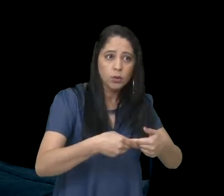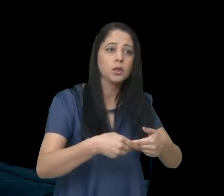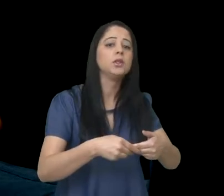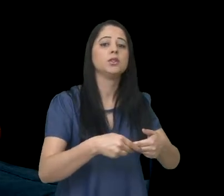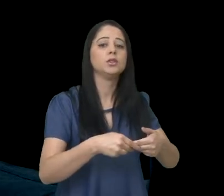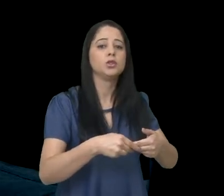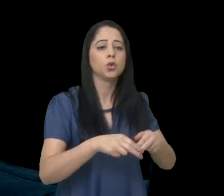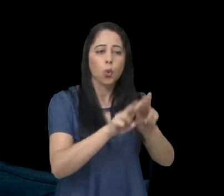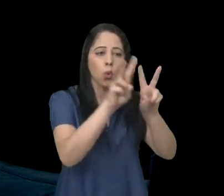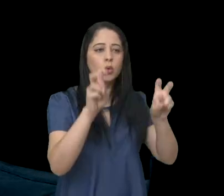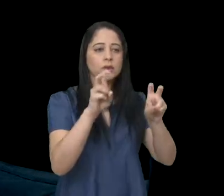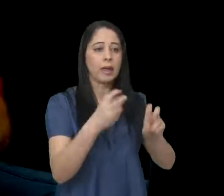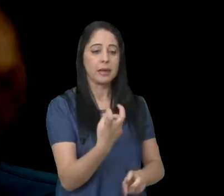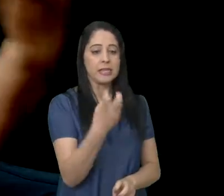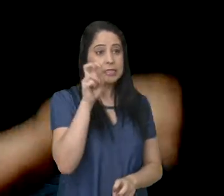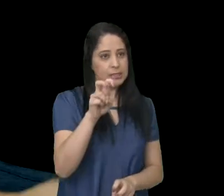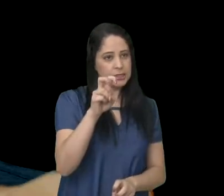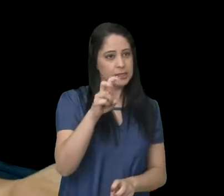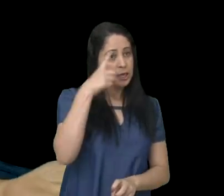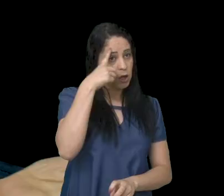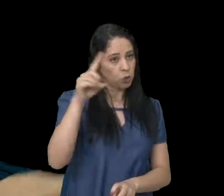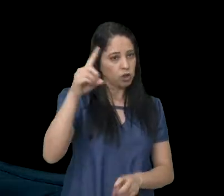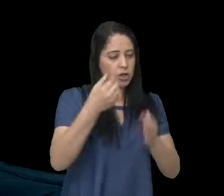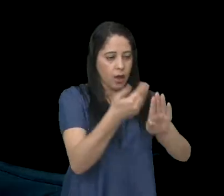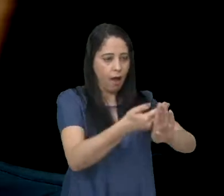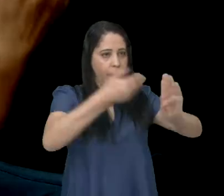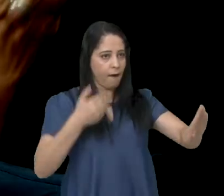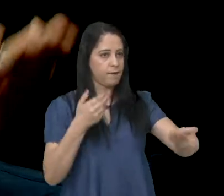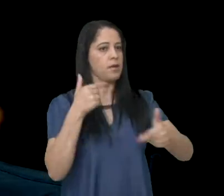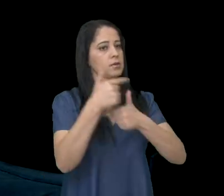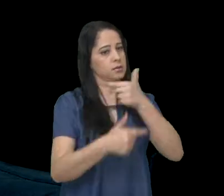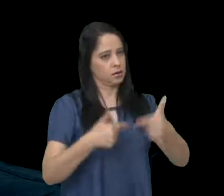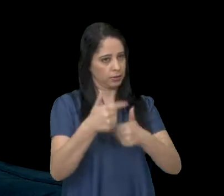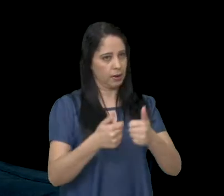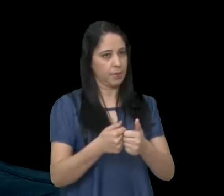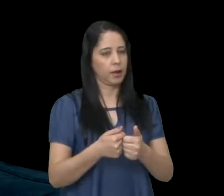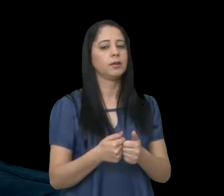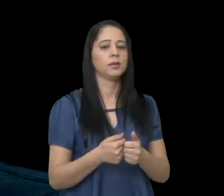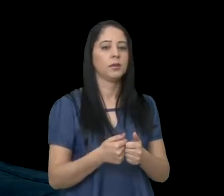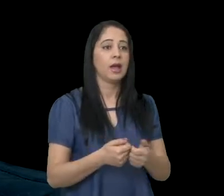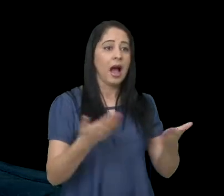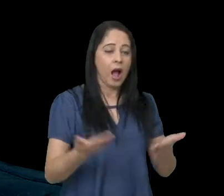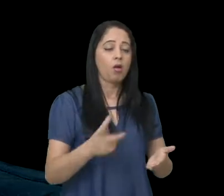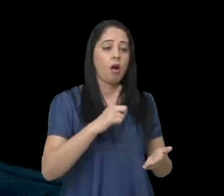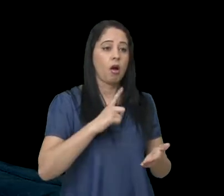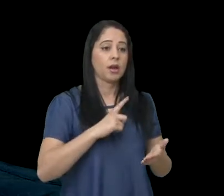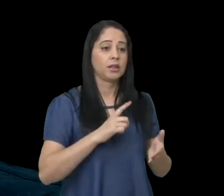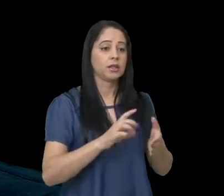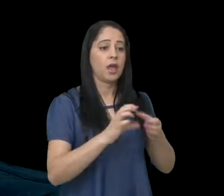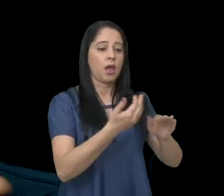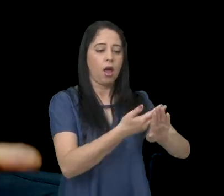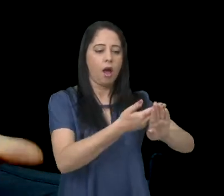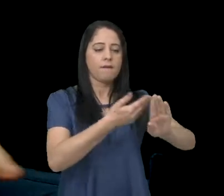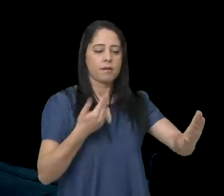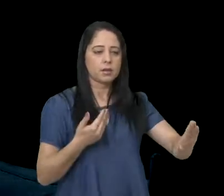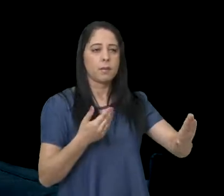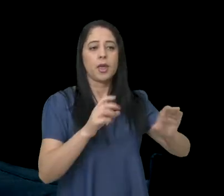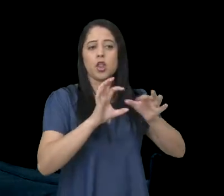essa questão dos 5 dias. Hoje nós já avançamos, nós já temos uma licença paternidade até para quem é